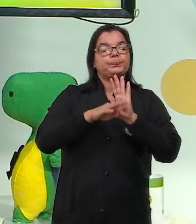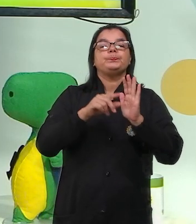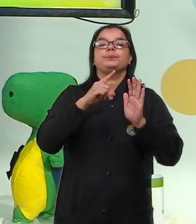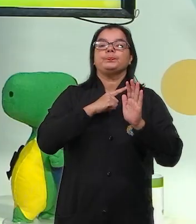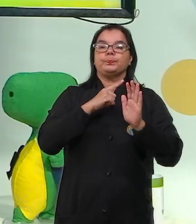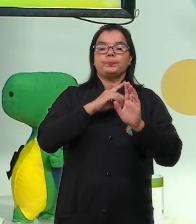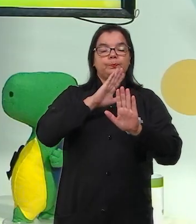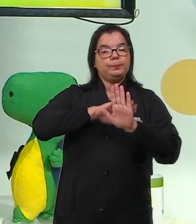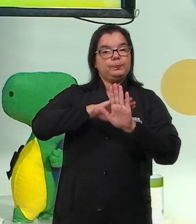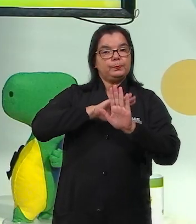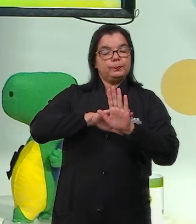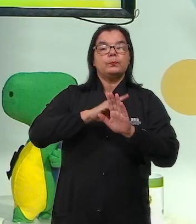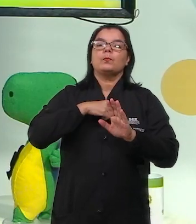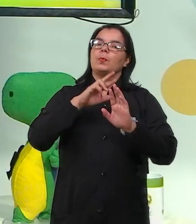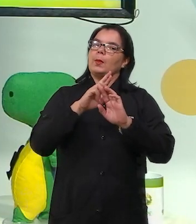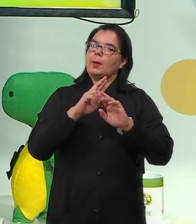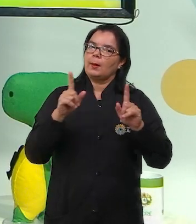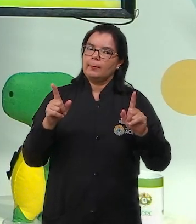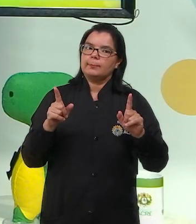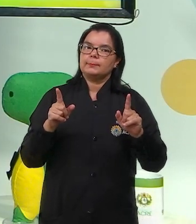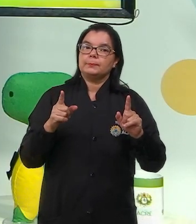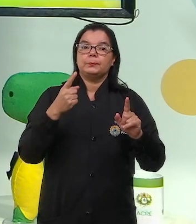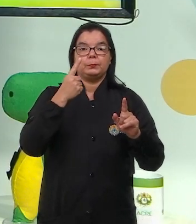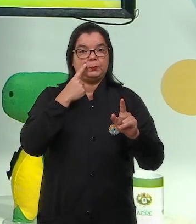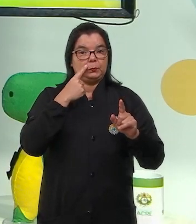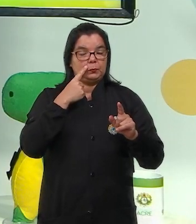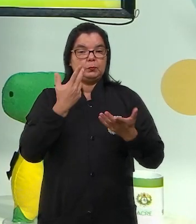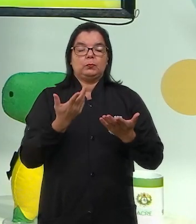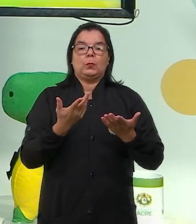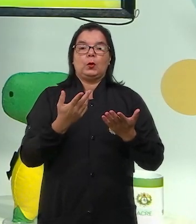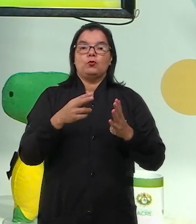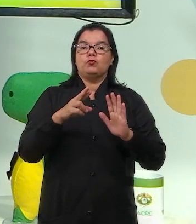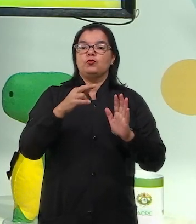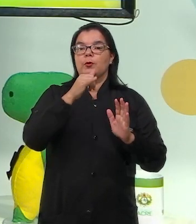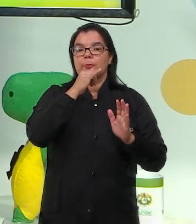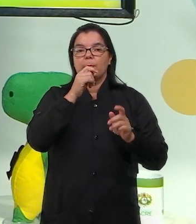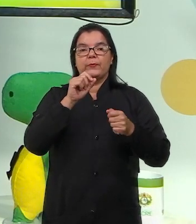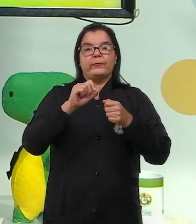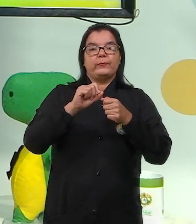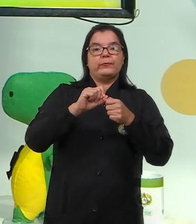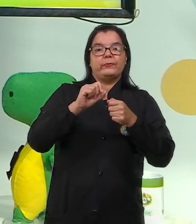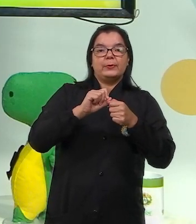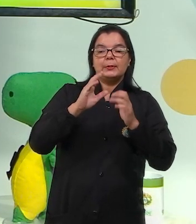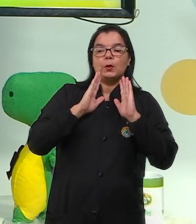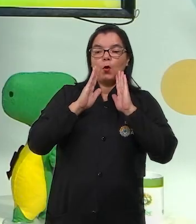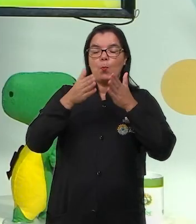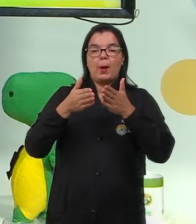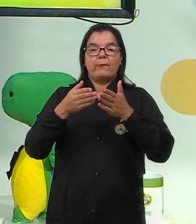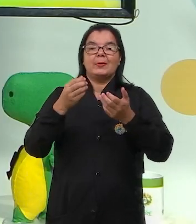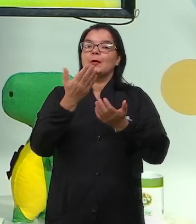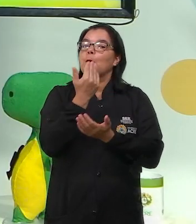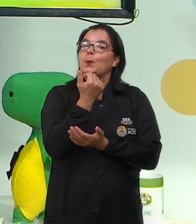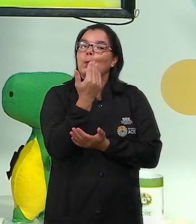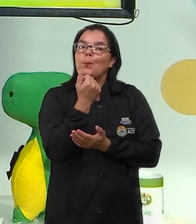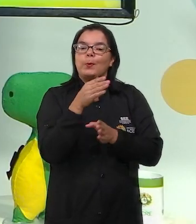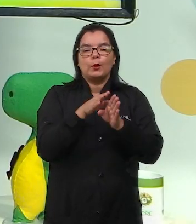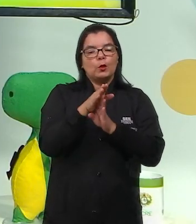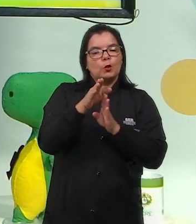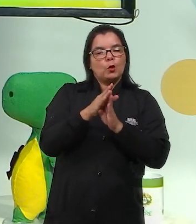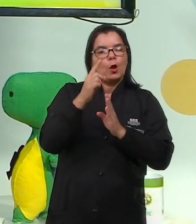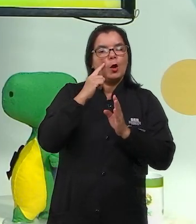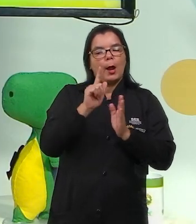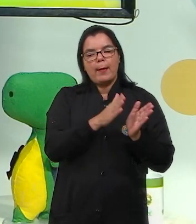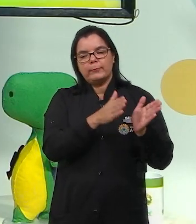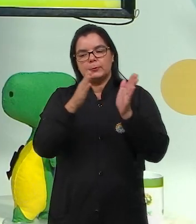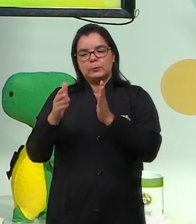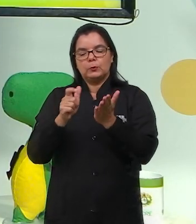uma intenção. É diferente de você sair de uma receita, por exemplo, algo voltado para a culinária, e você vai para um